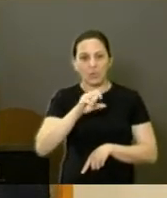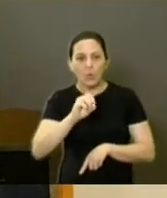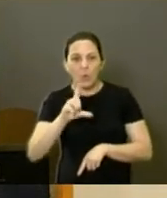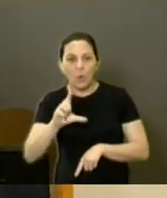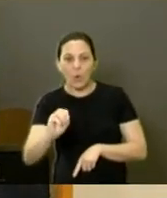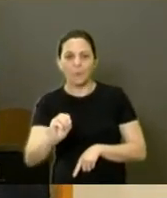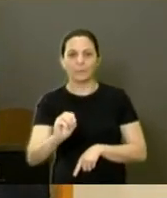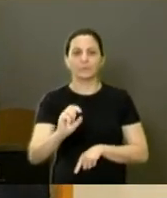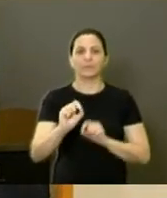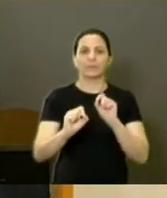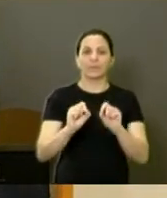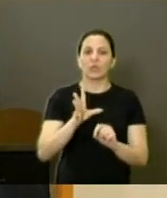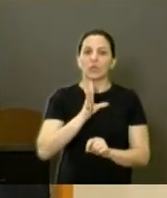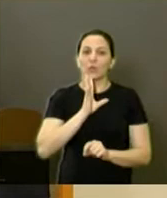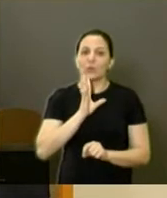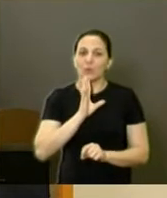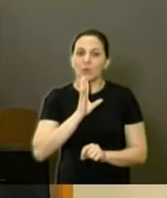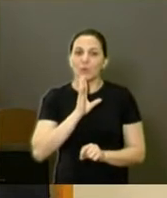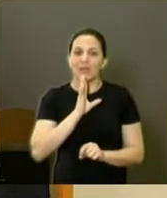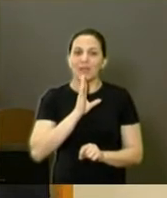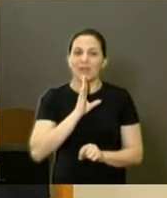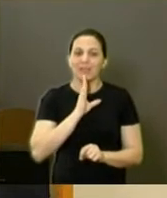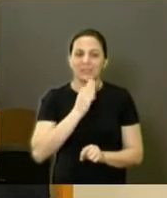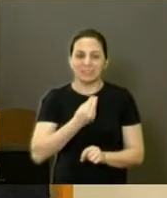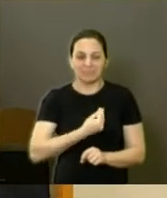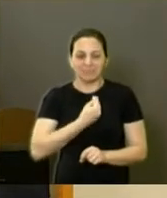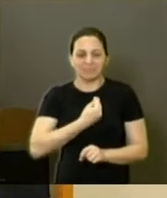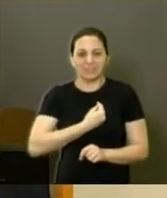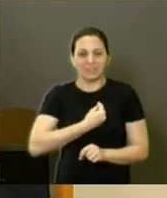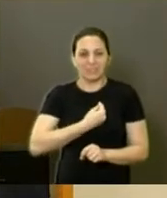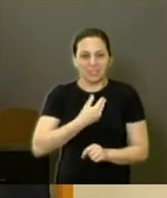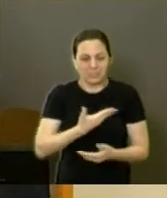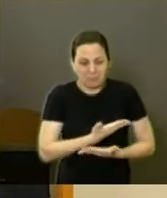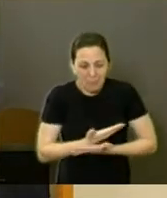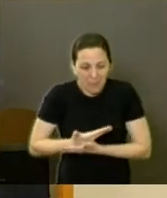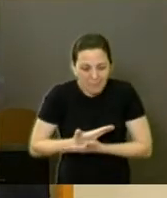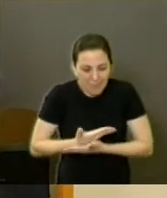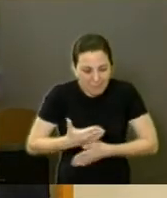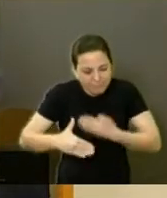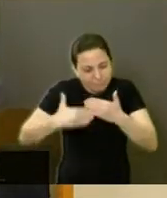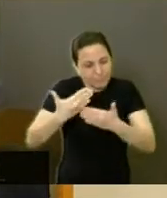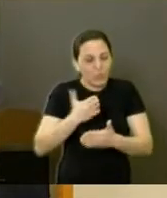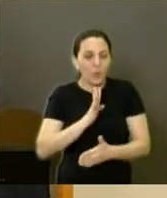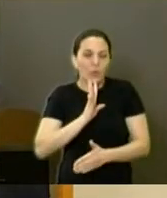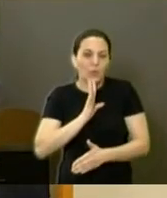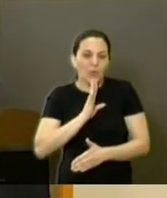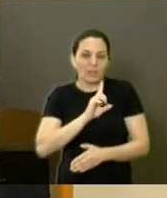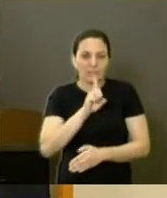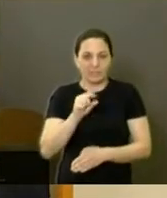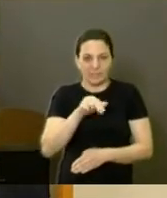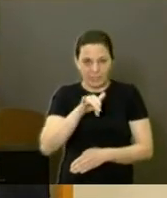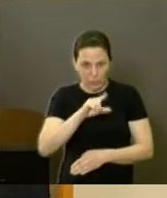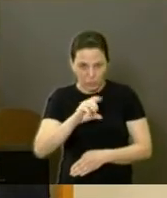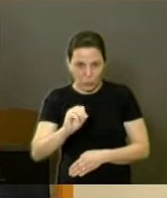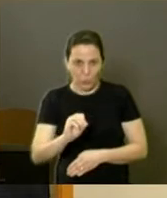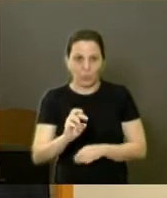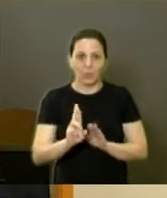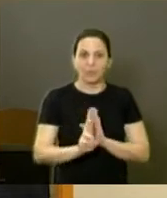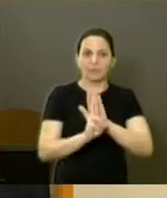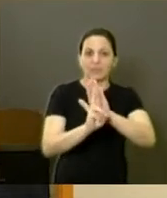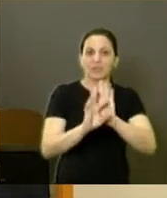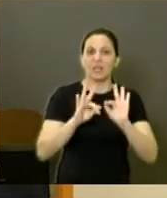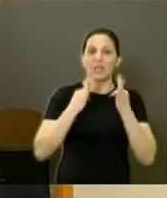ali. Que me conhece há mais tempo do que eu mesmo, não me conhece desde nenê, e que, né, representa toda essa grande